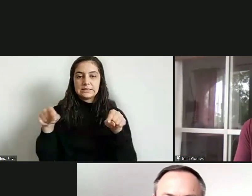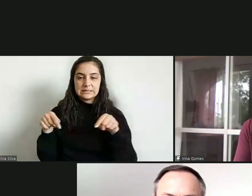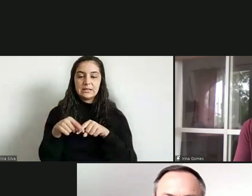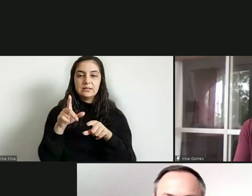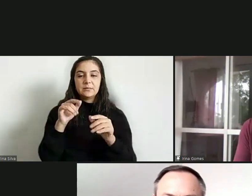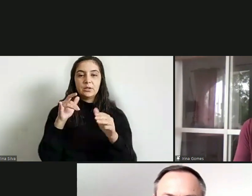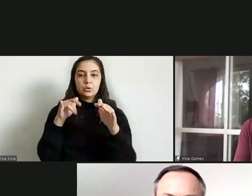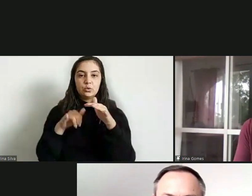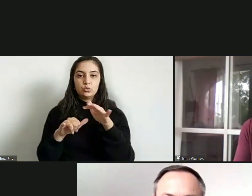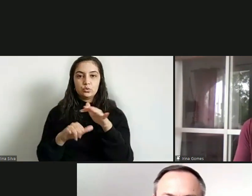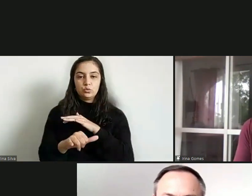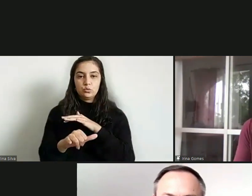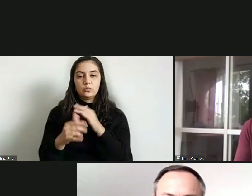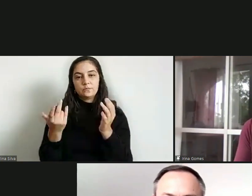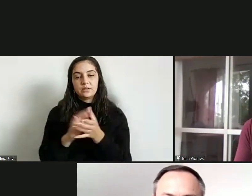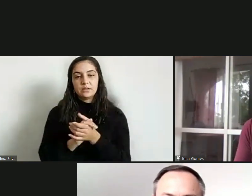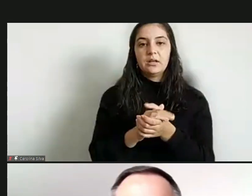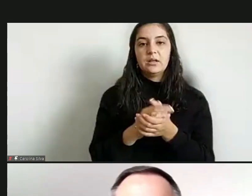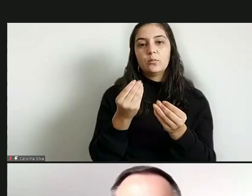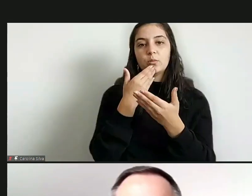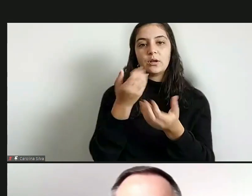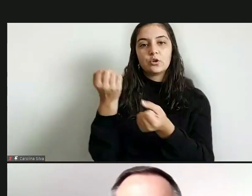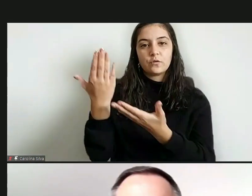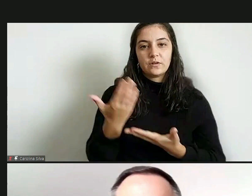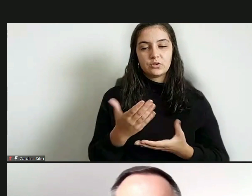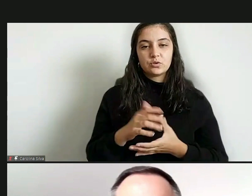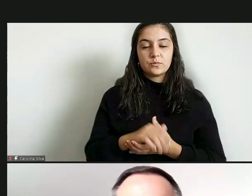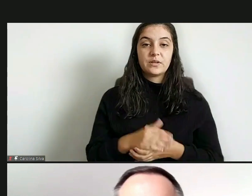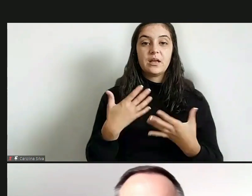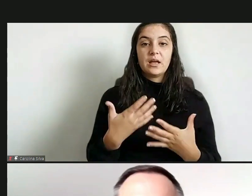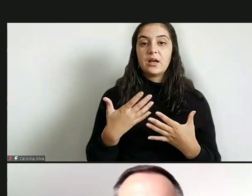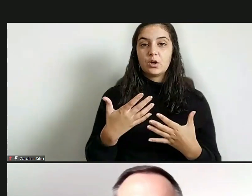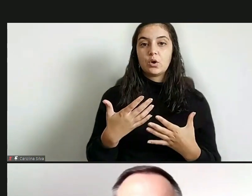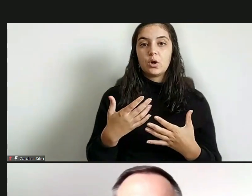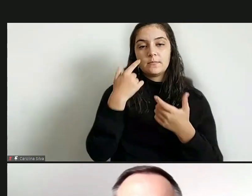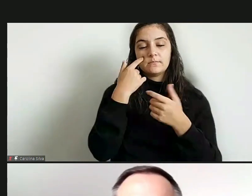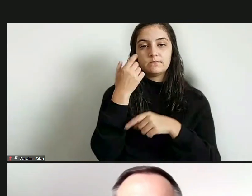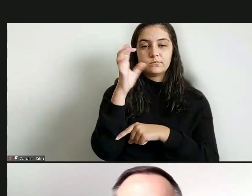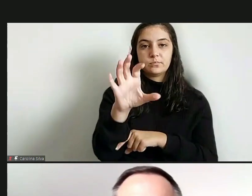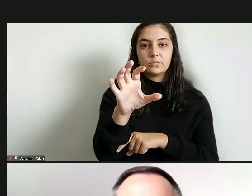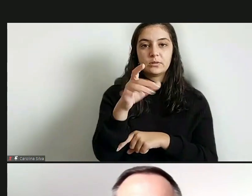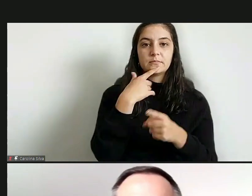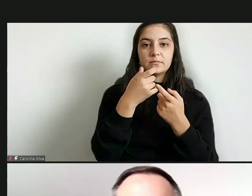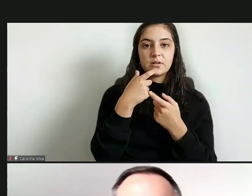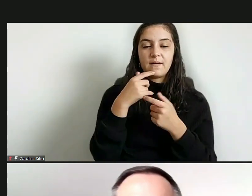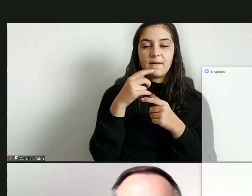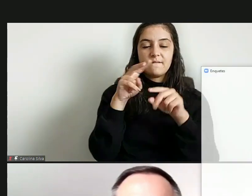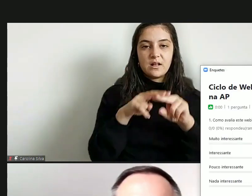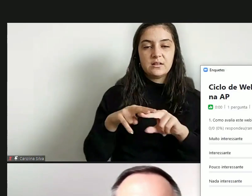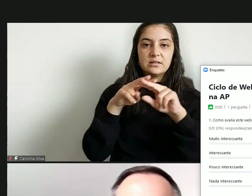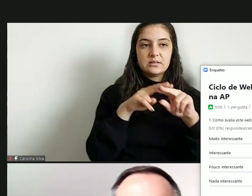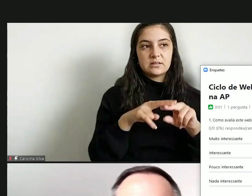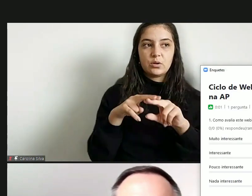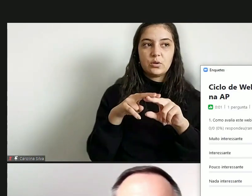YouTube, e muito obrigada aos nossos convidados. Vamos agora partilhar na tela um inquérito de avaliação do interesse